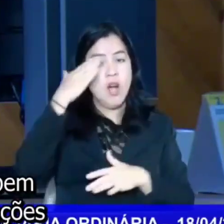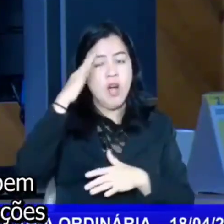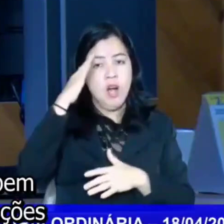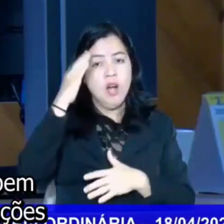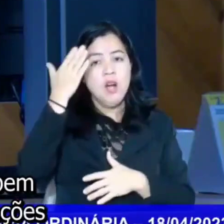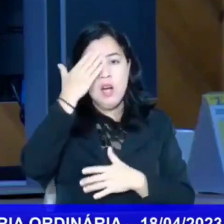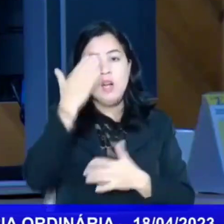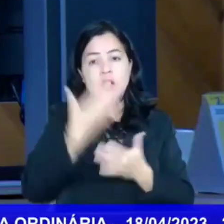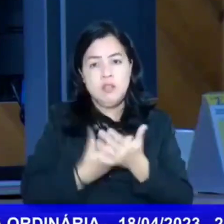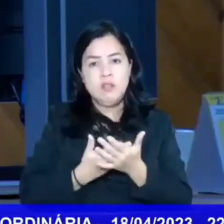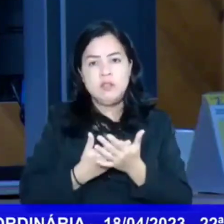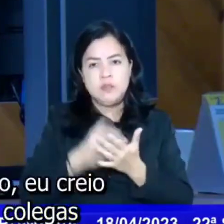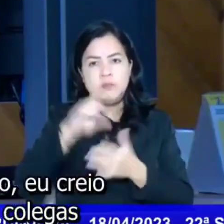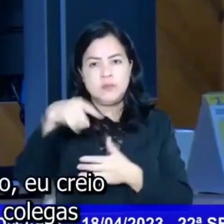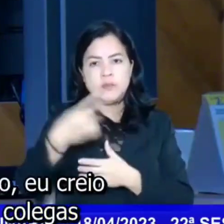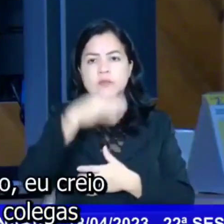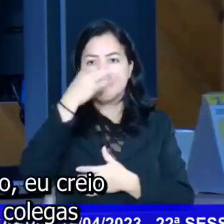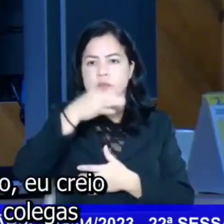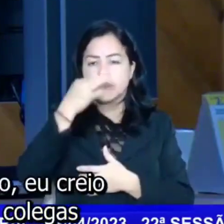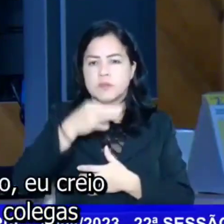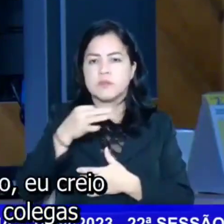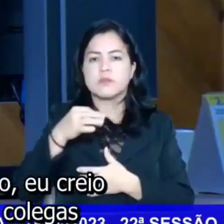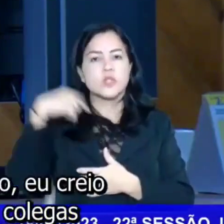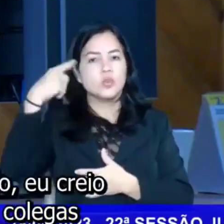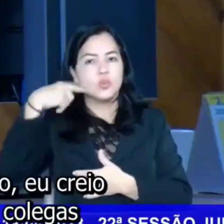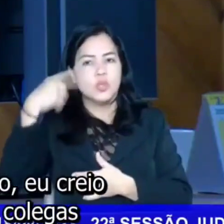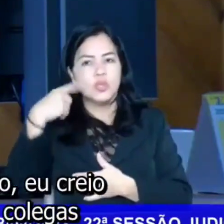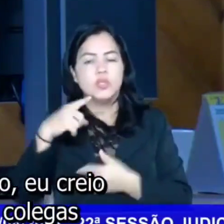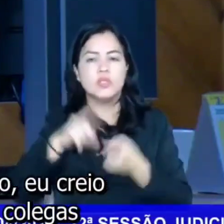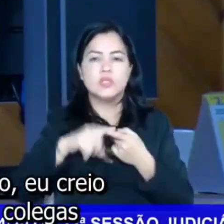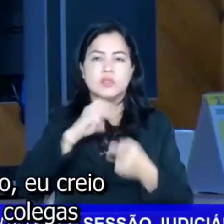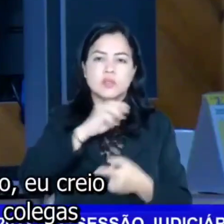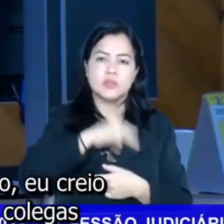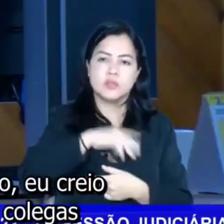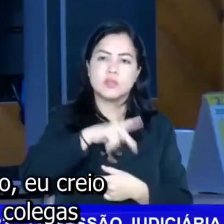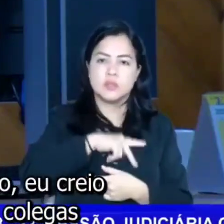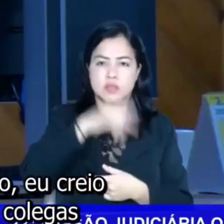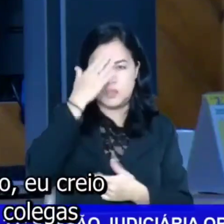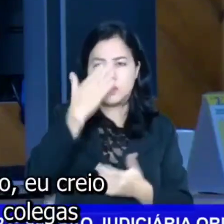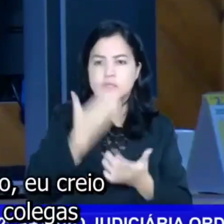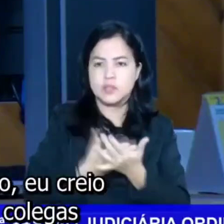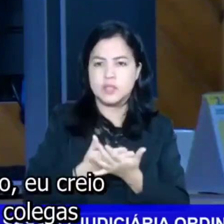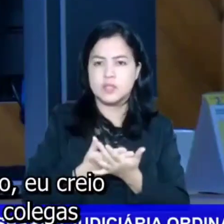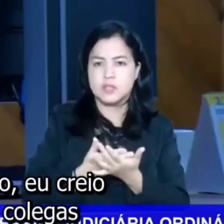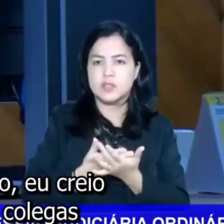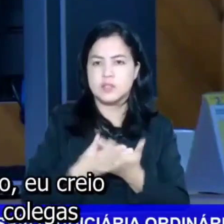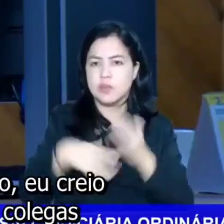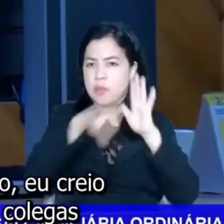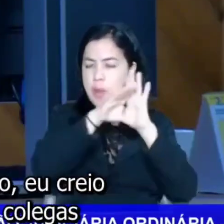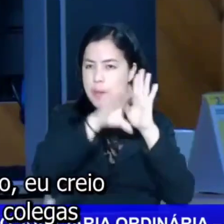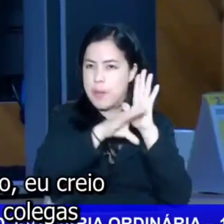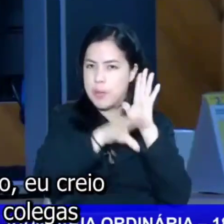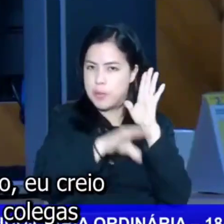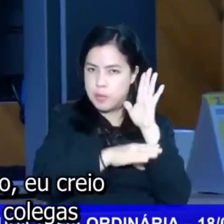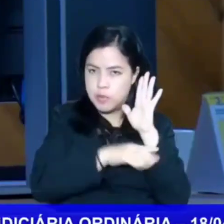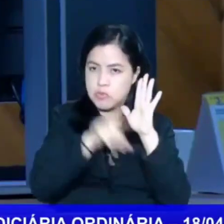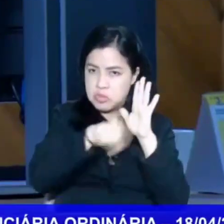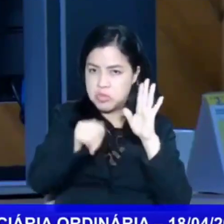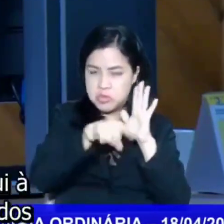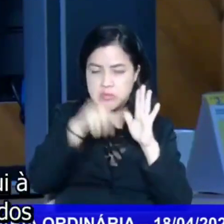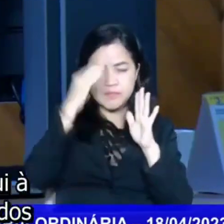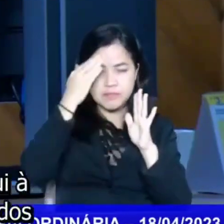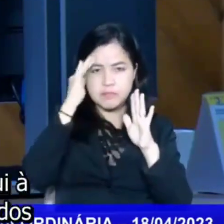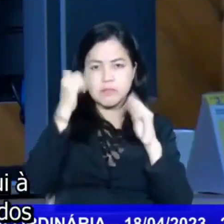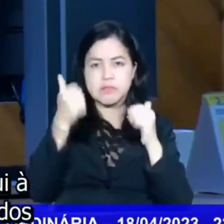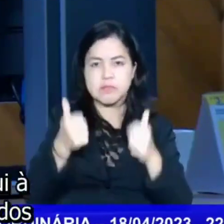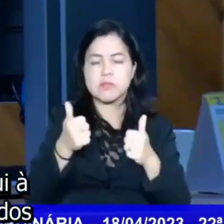das manifestações tanto dos advogados quanto do Ministério Público, eu creio que a matéria tenha ficado bem clara para os colegas.